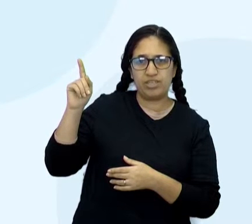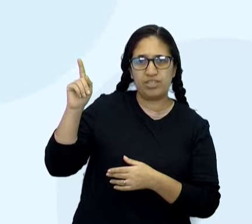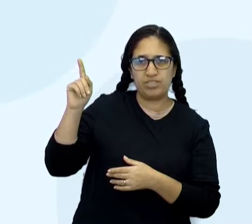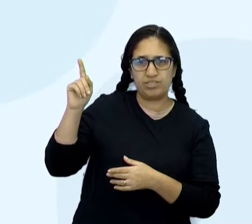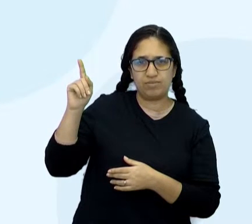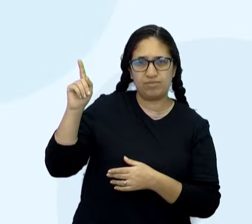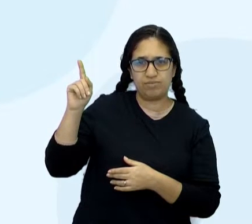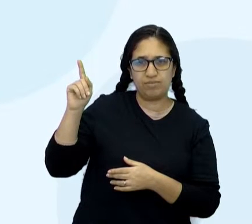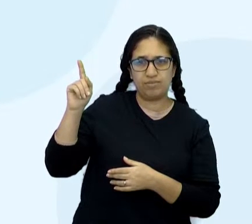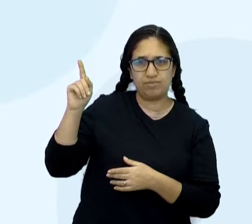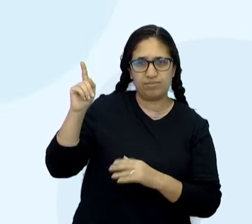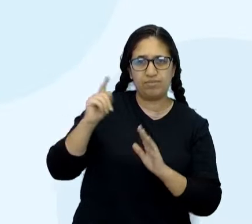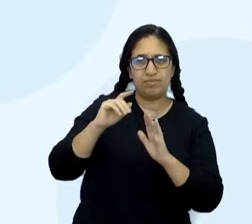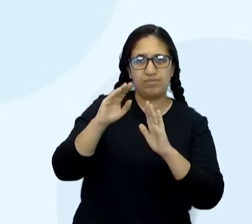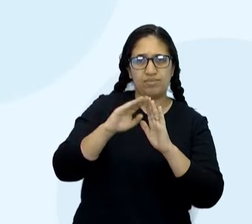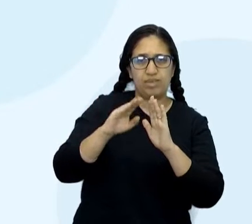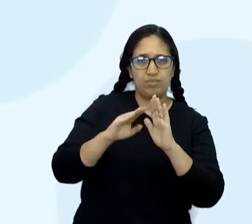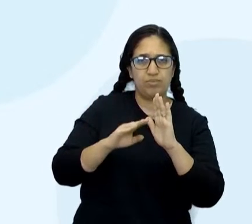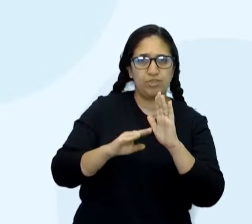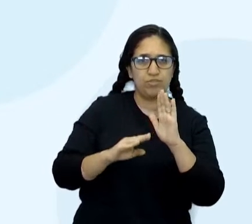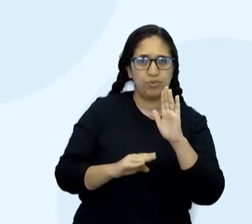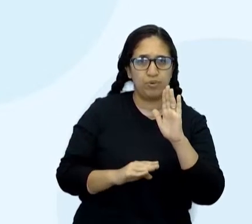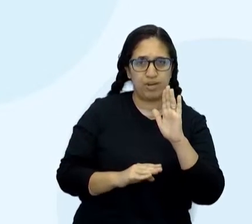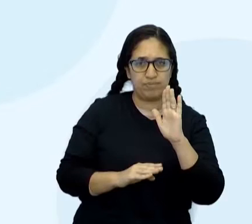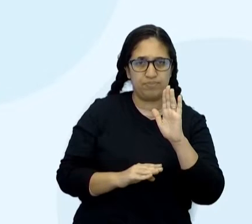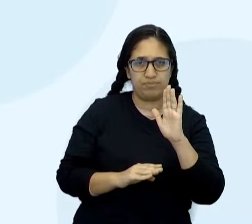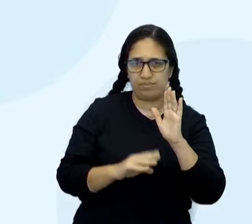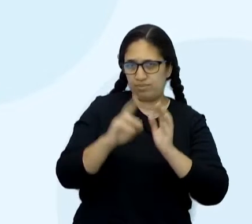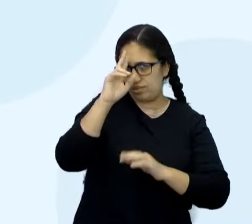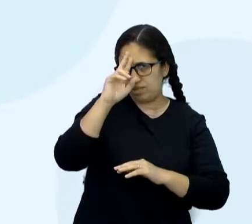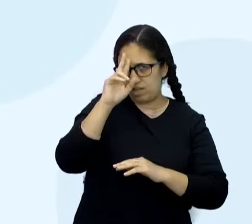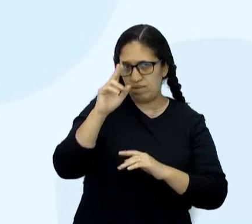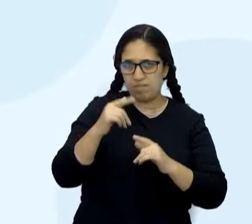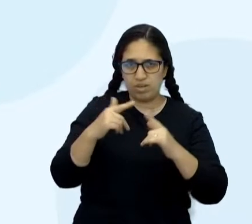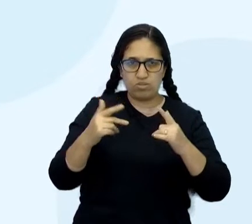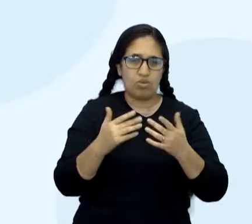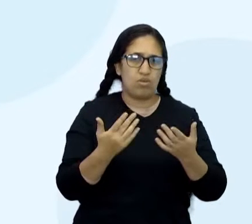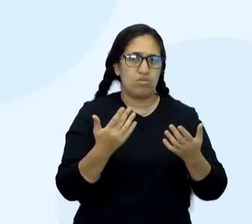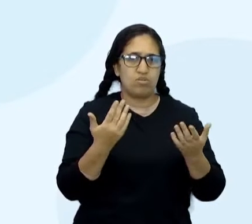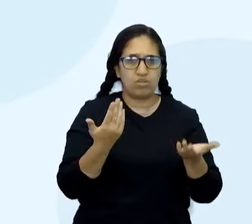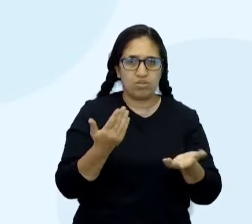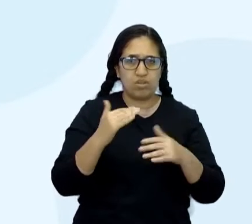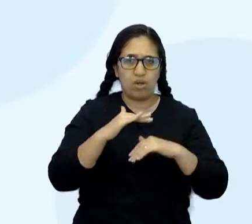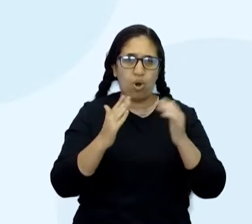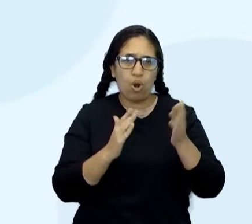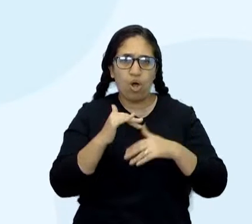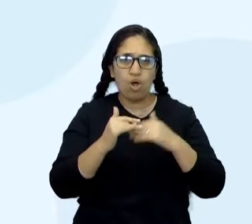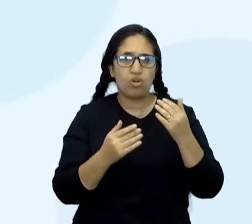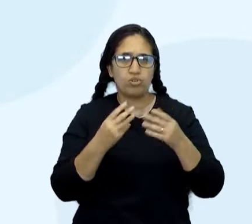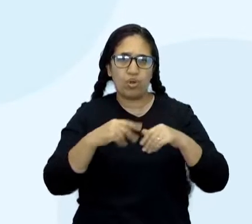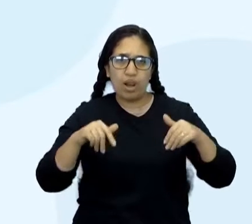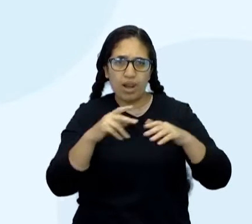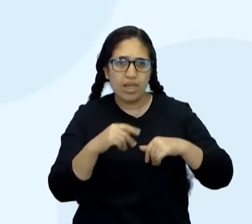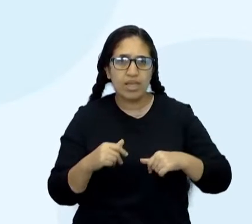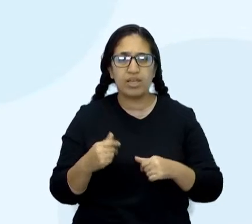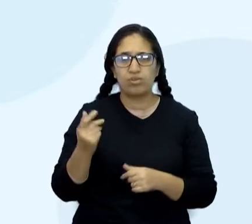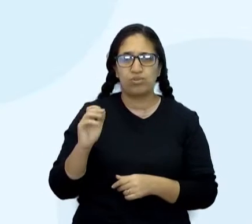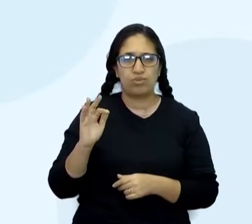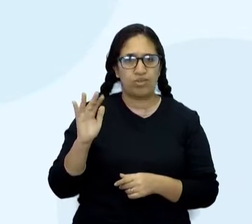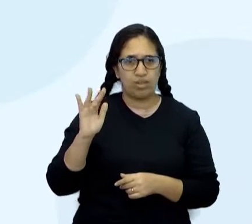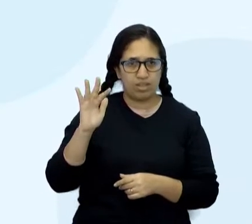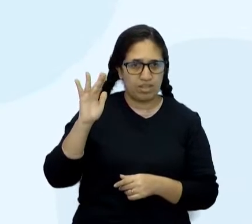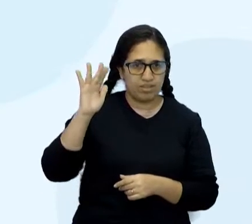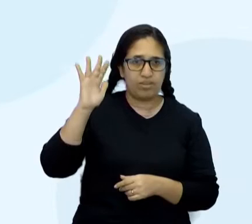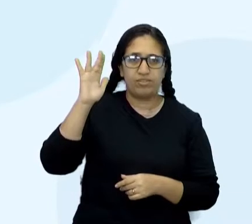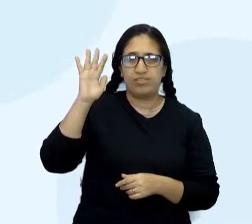uma propriedade dessas partículas. Lembrando que todo corpo que é sólido, líquido e gasoso é feito de átomo e dentro do átomo,